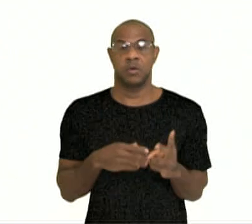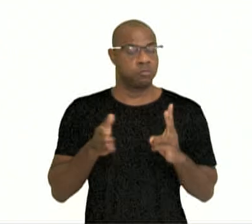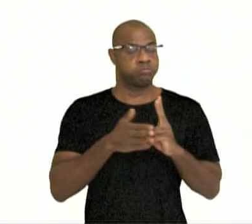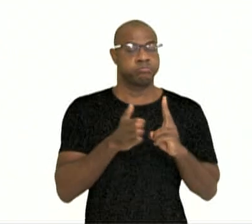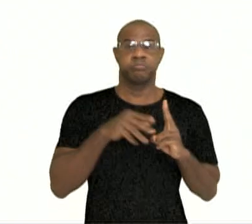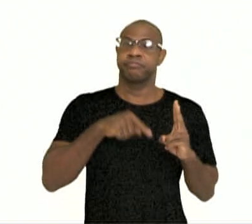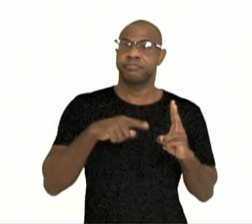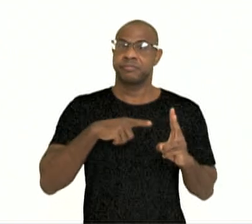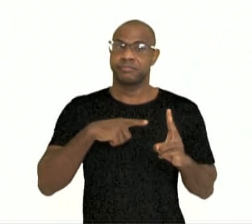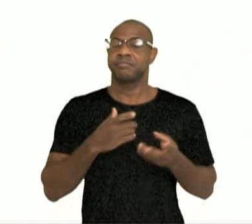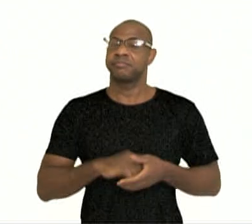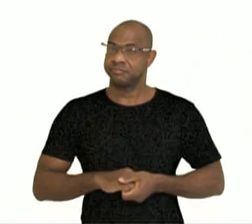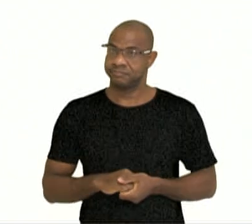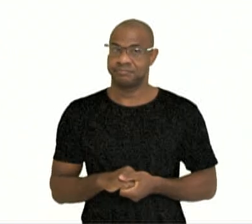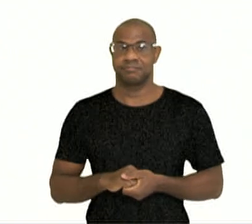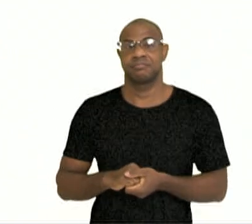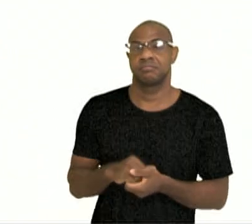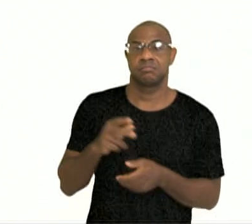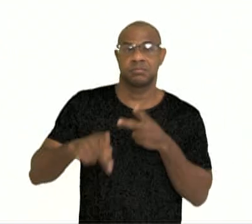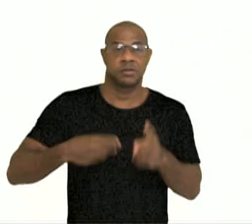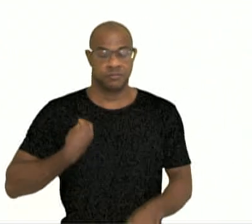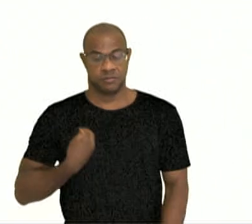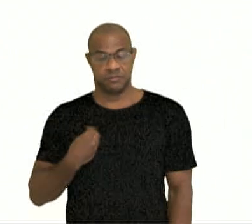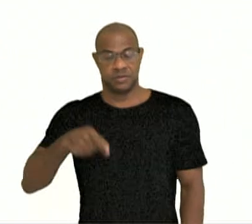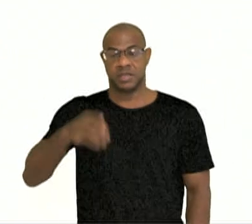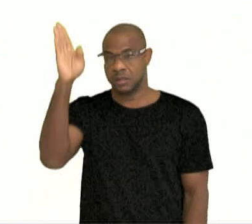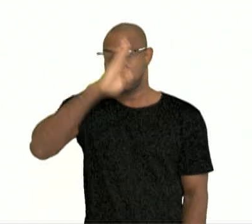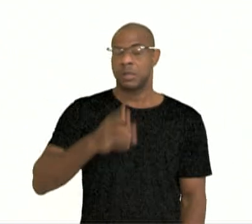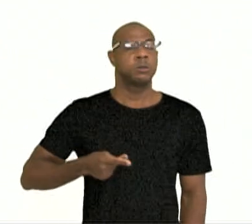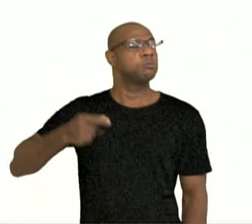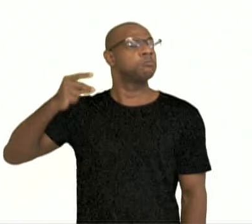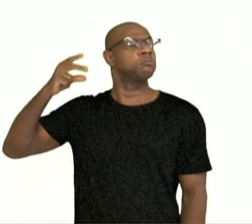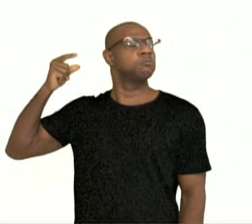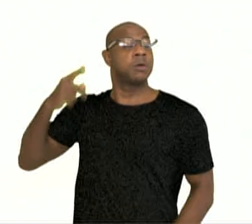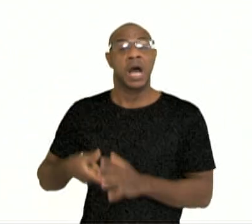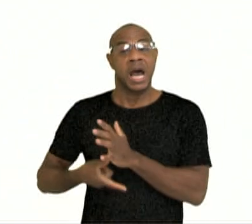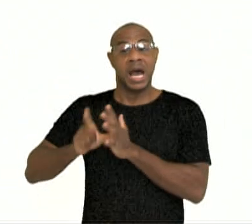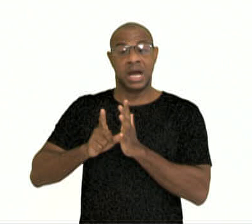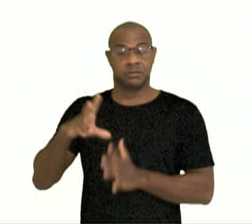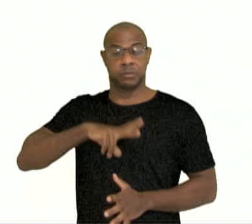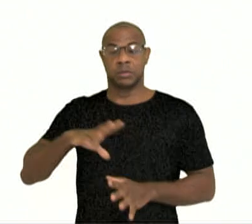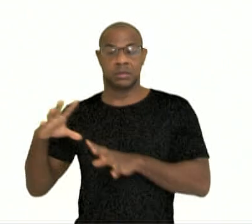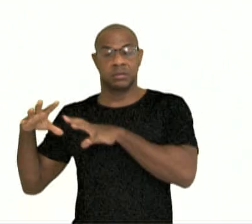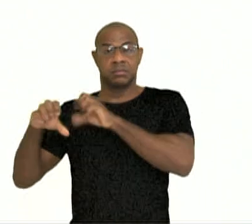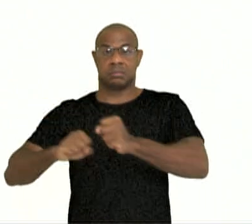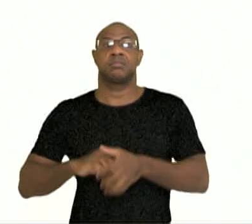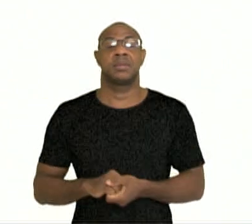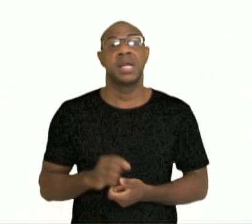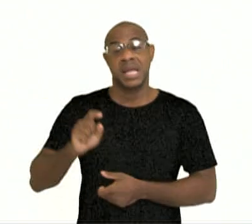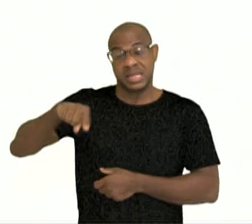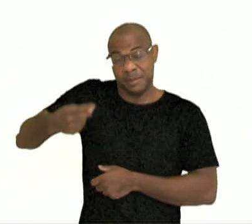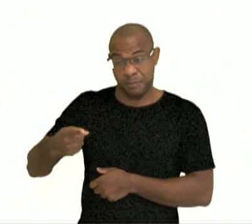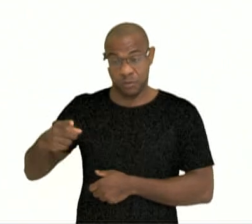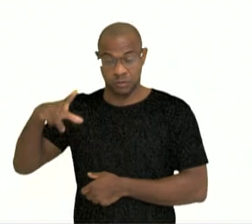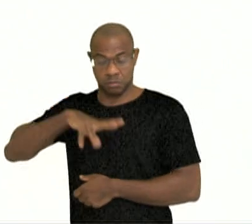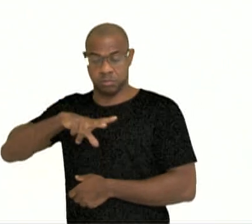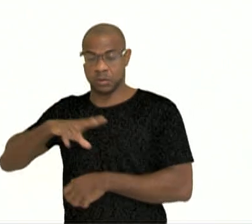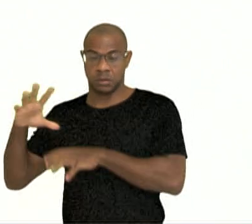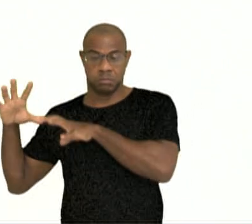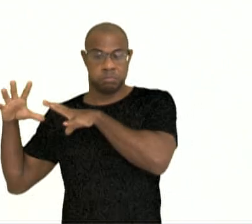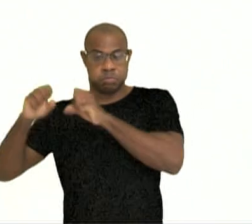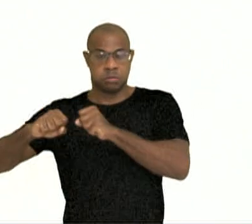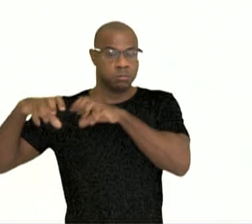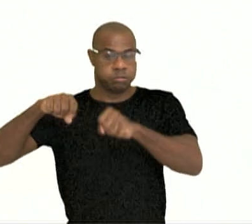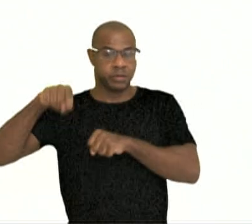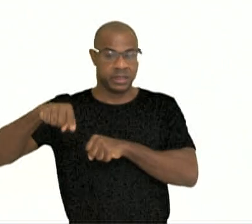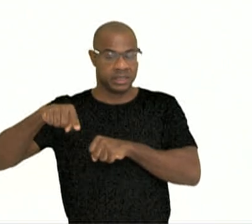foram chamados de povos indígenas, que viviam nessas terras que depois da chegada dos colonizadores foram chamadas de